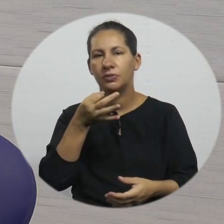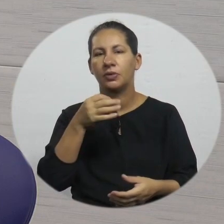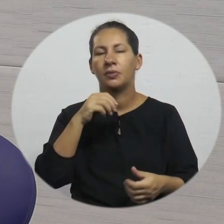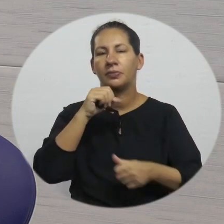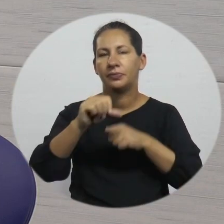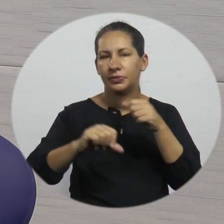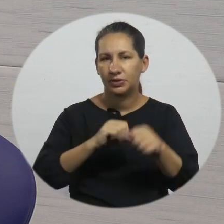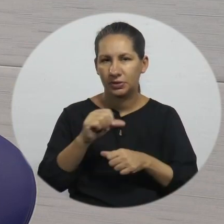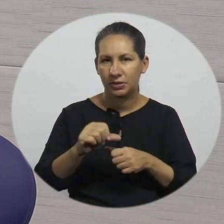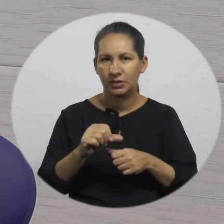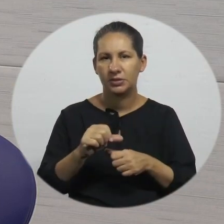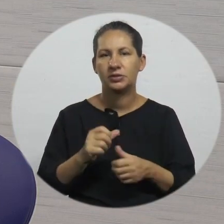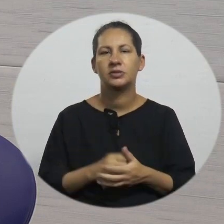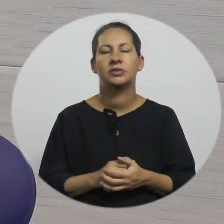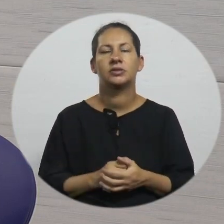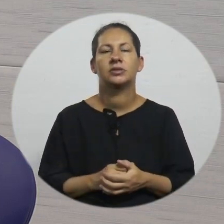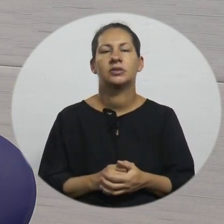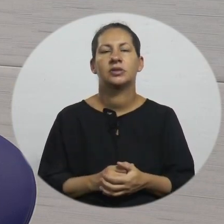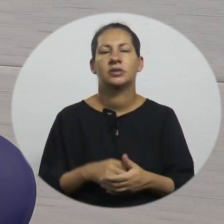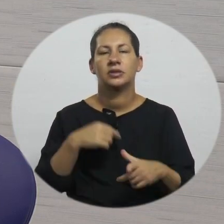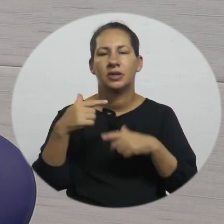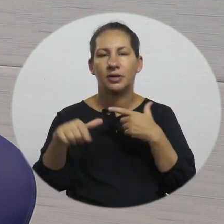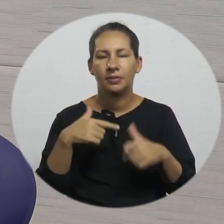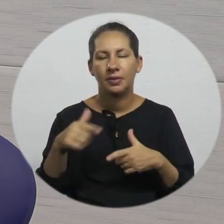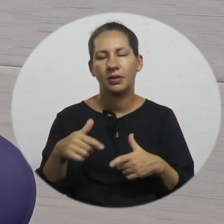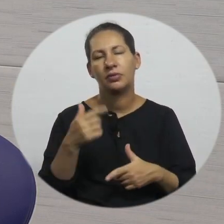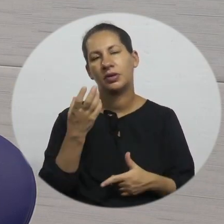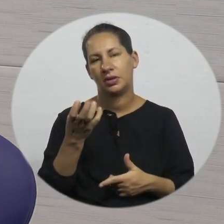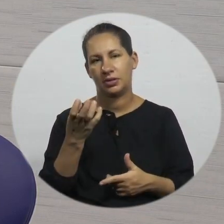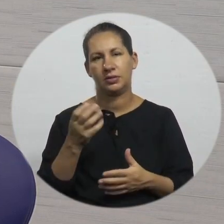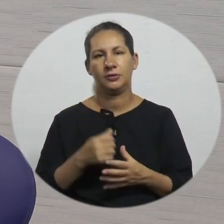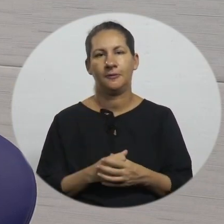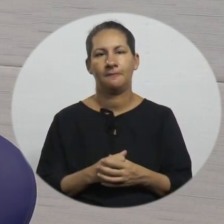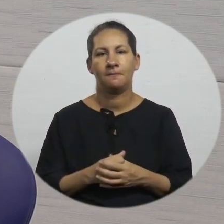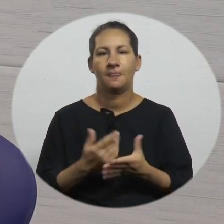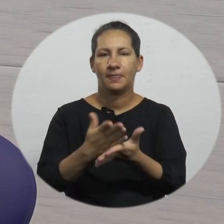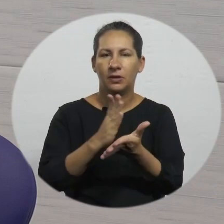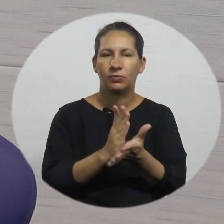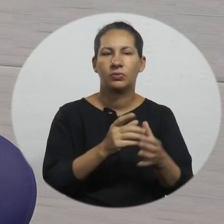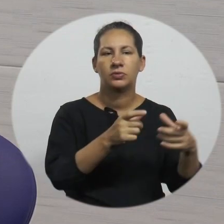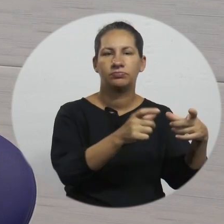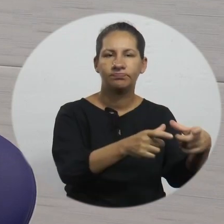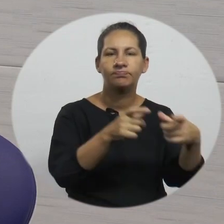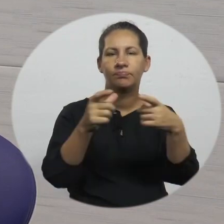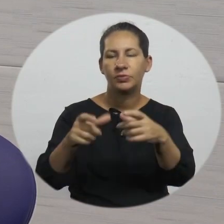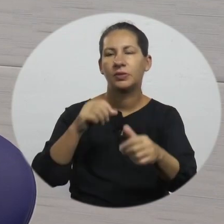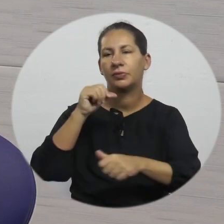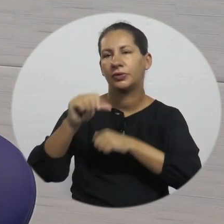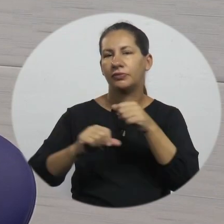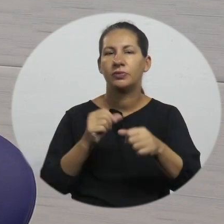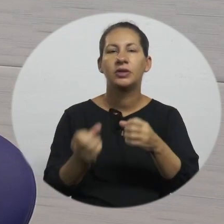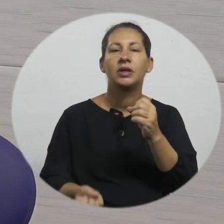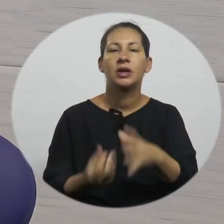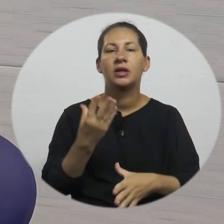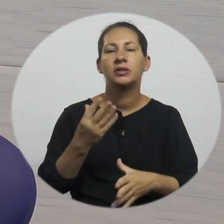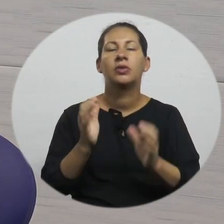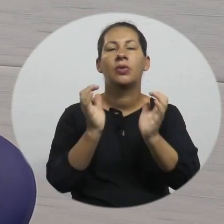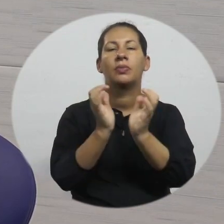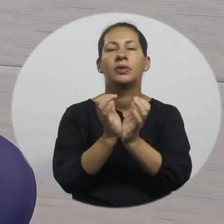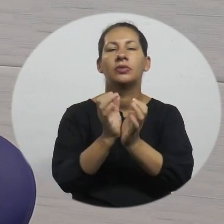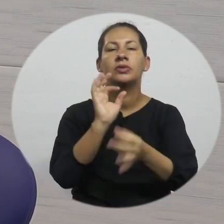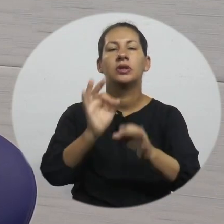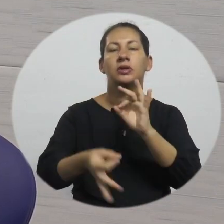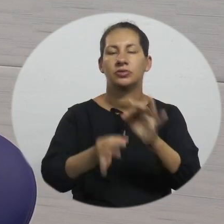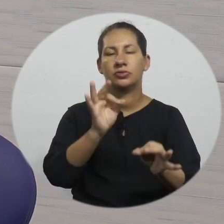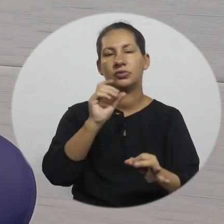uma reformulação do nosso sistema de governança com o intuito de, entre algumas outras modificações, criar o